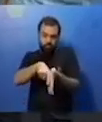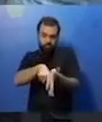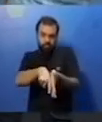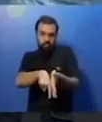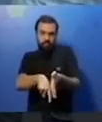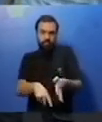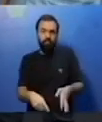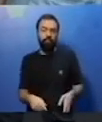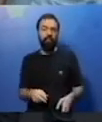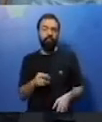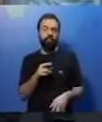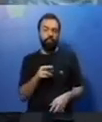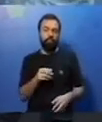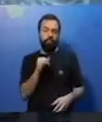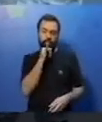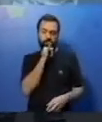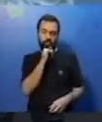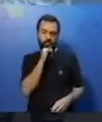Por exemplo,